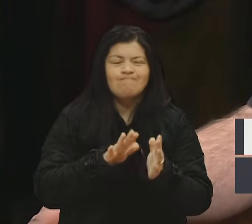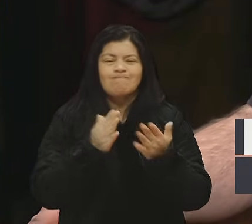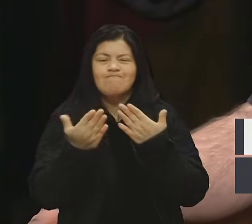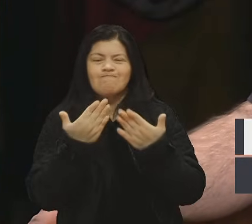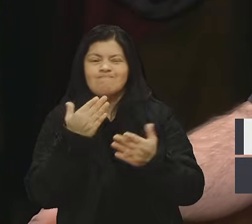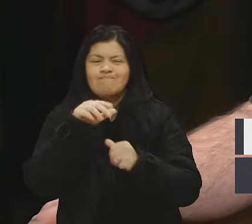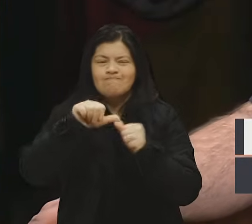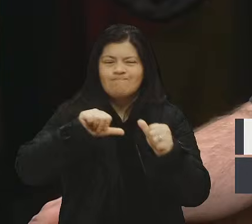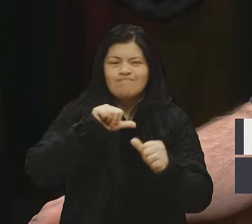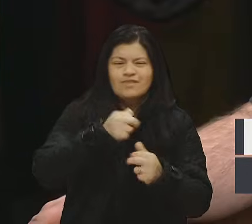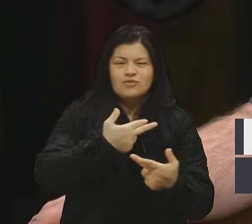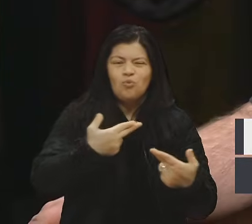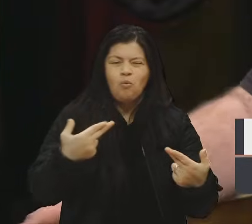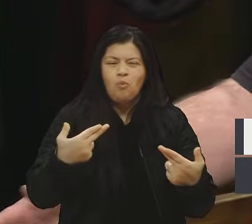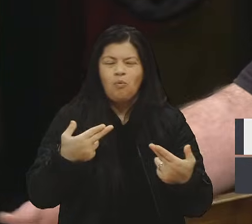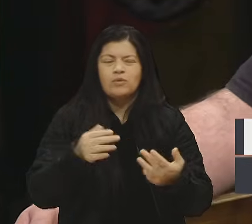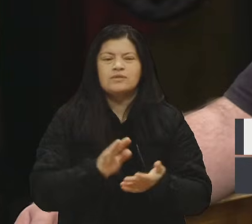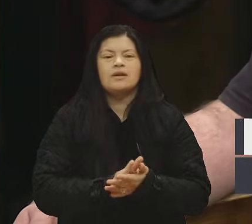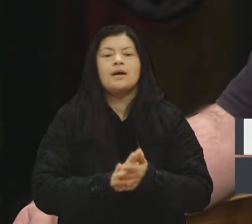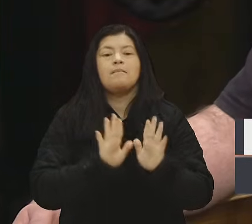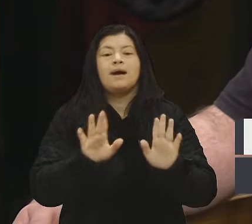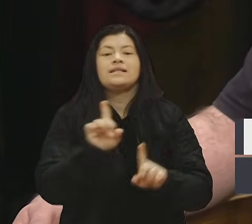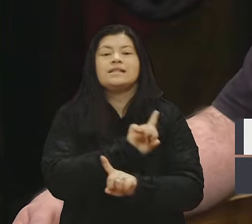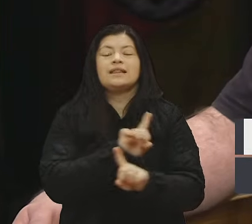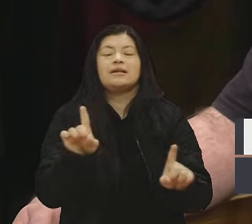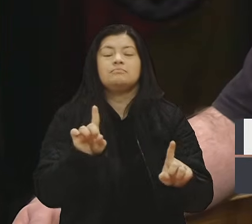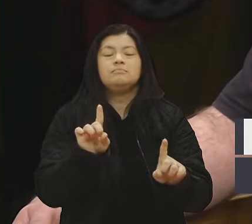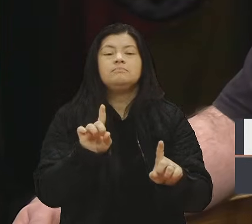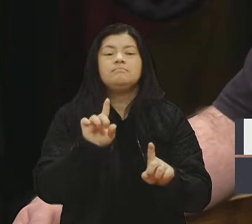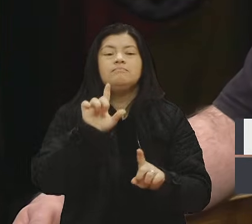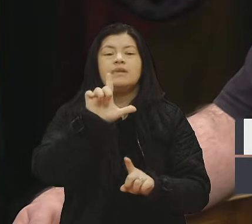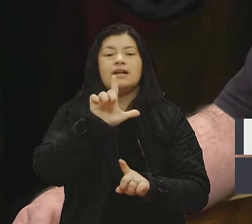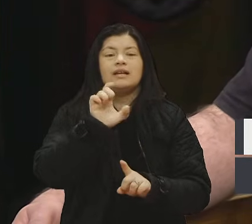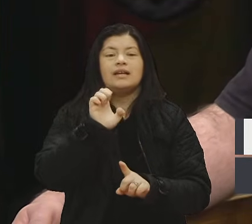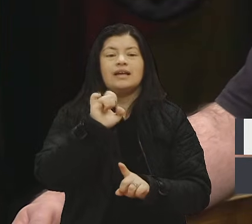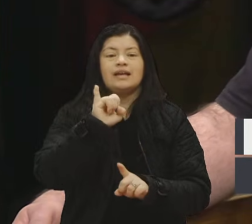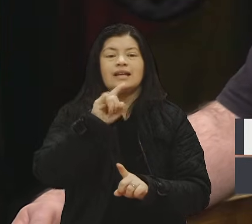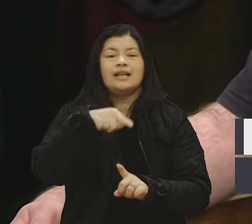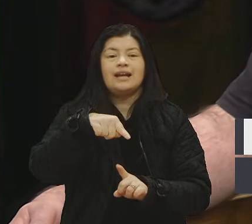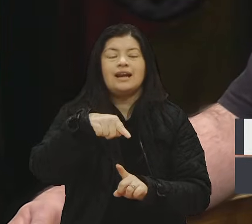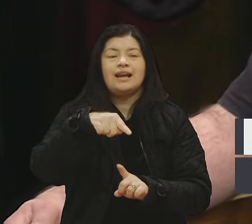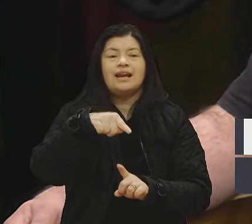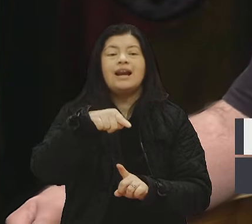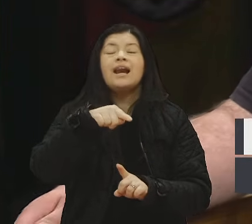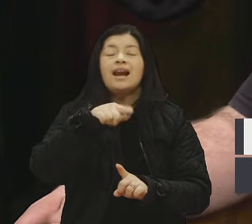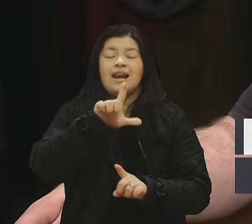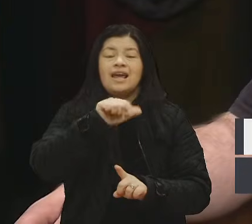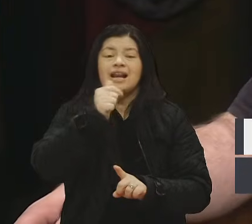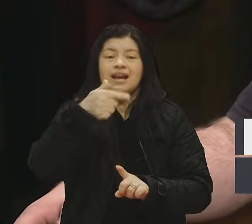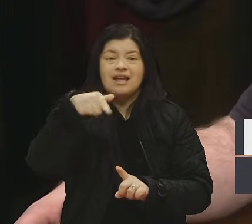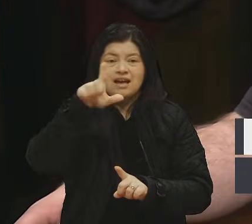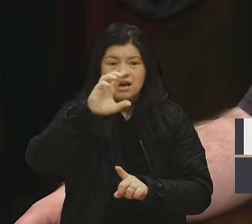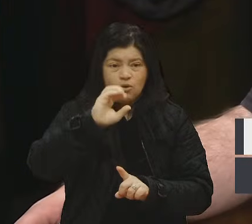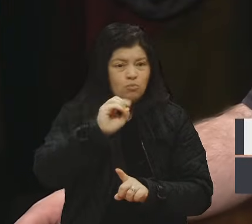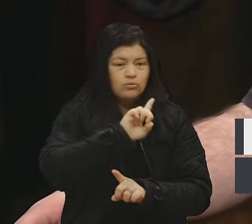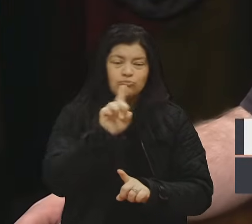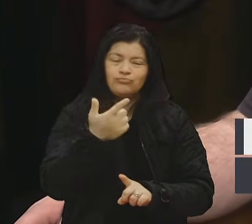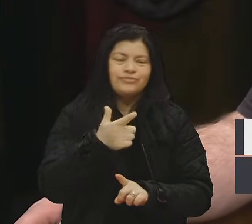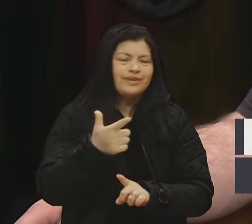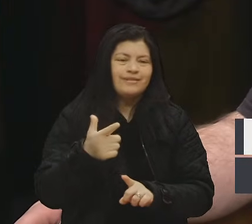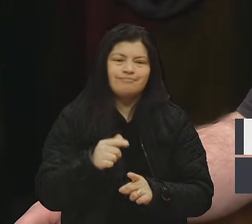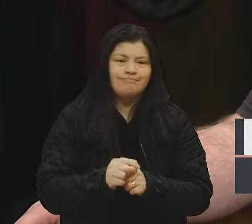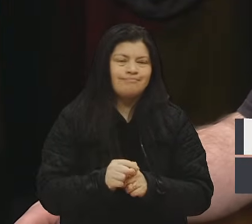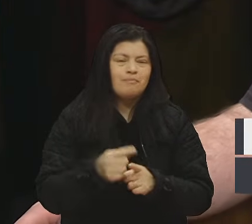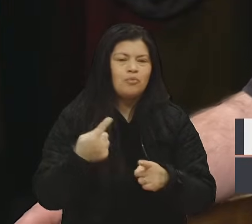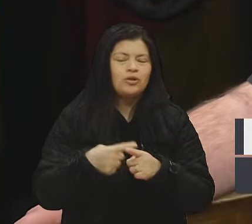vezes. Não vai ter o leilão amanhã, porque existe uma grande possibilidade de, mais uma vez, ele ser